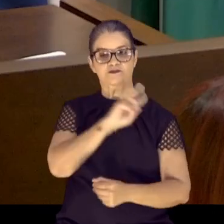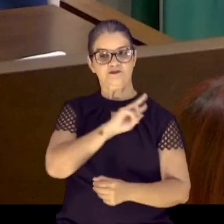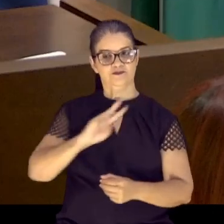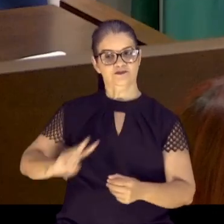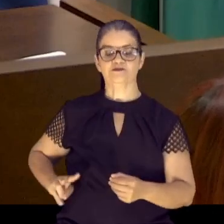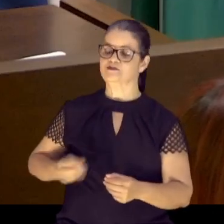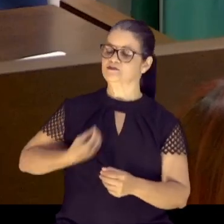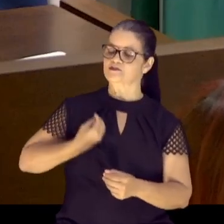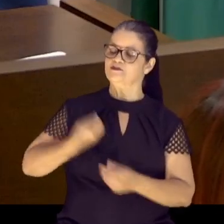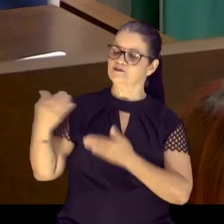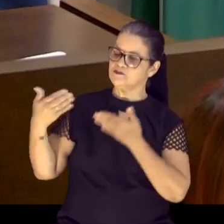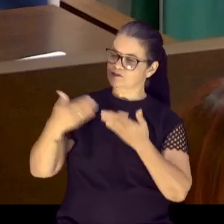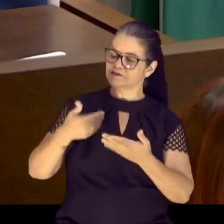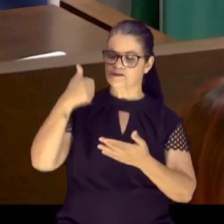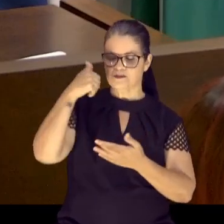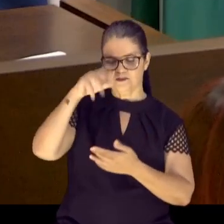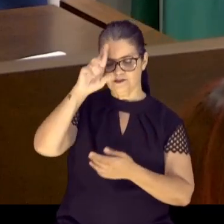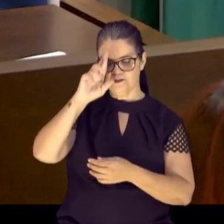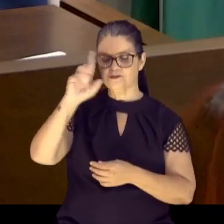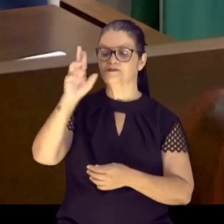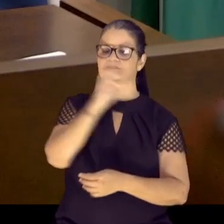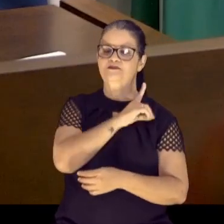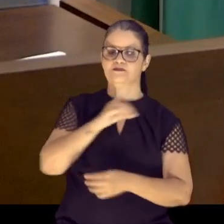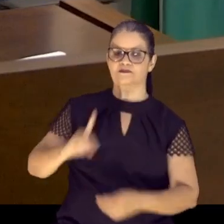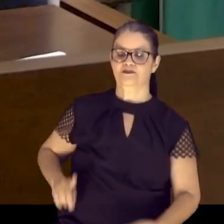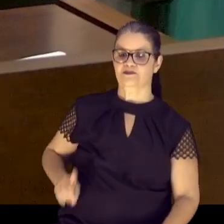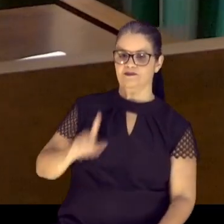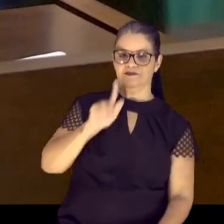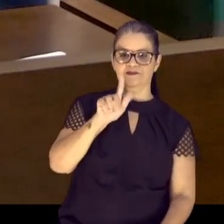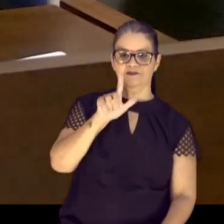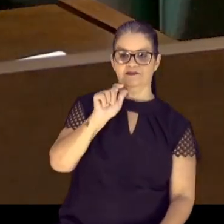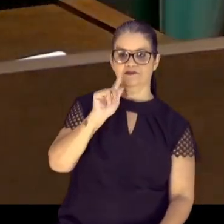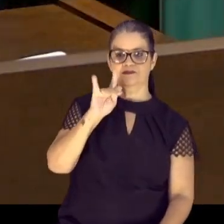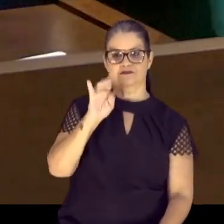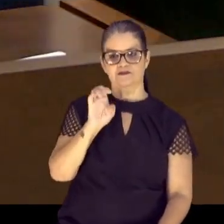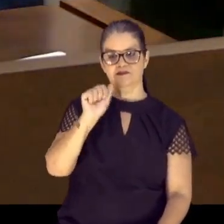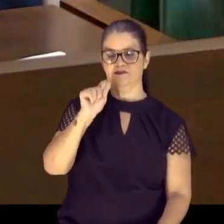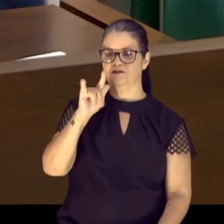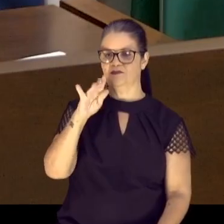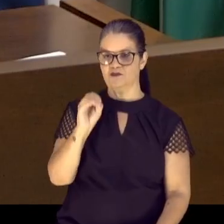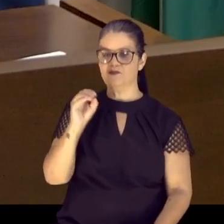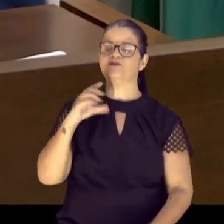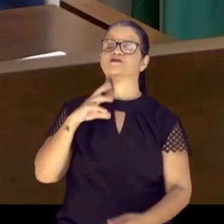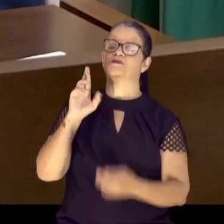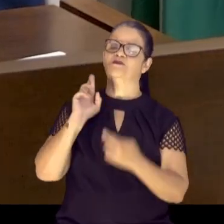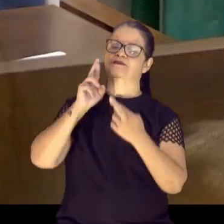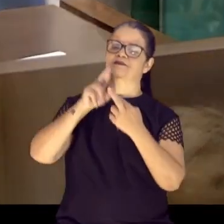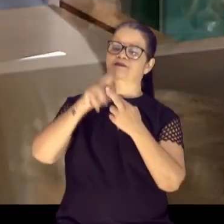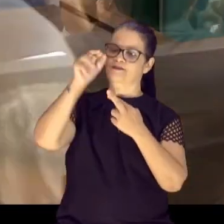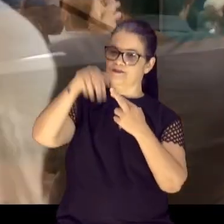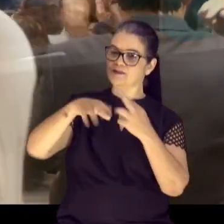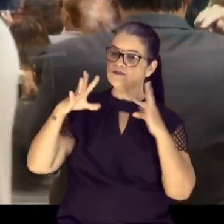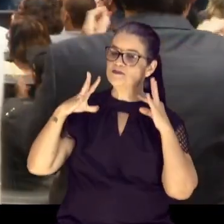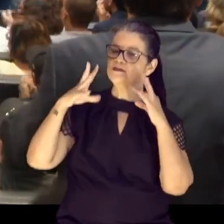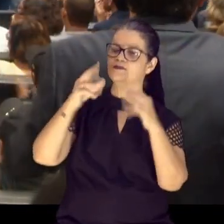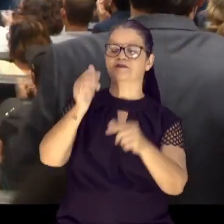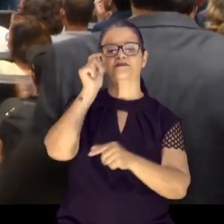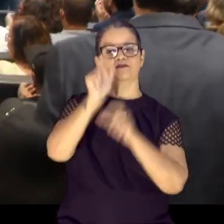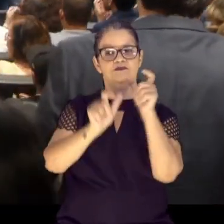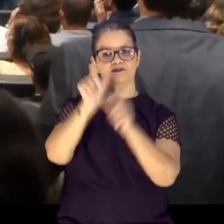a excelentíssima senhora deputada Grede Ângelo, neste ato representando todas as mulheres do PSB.